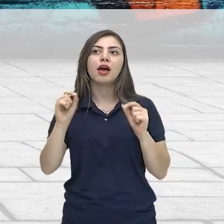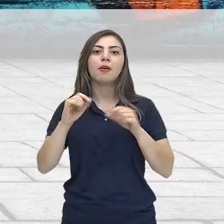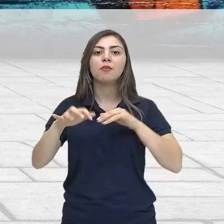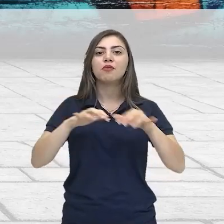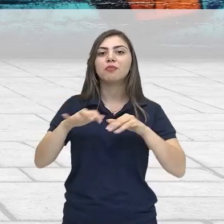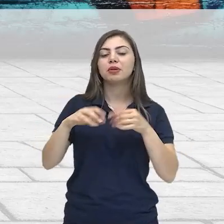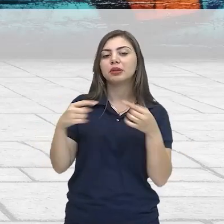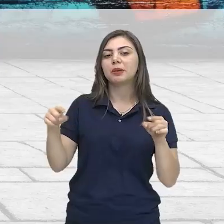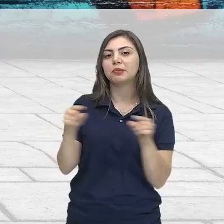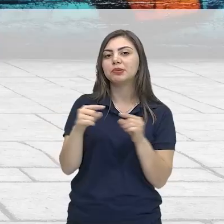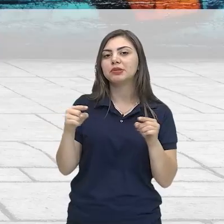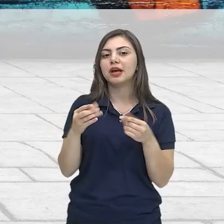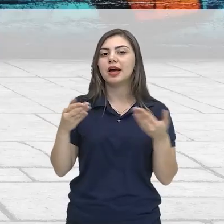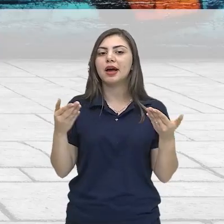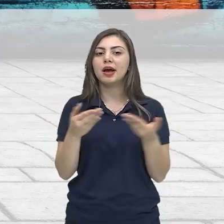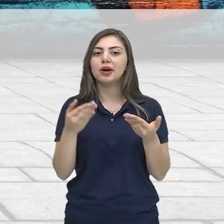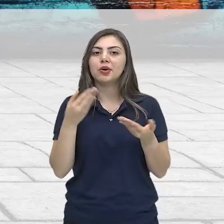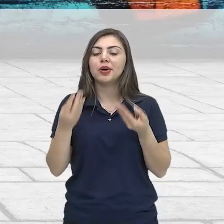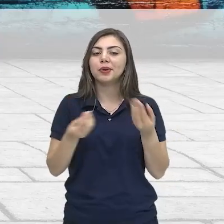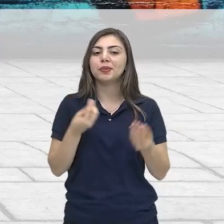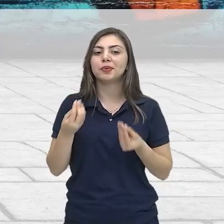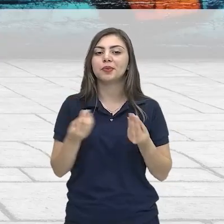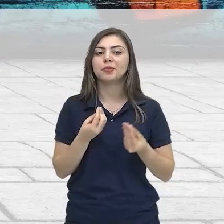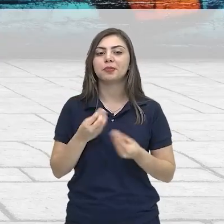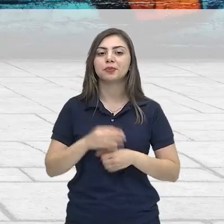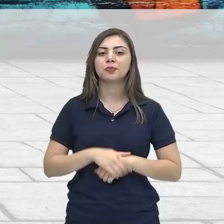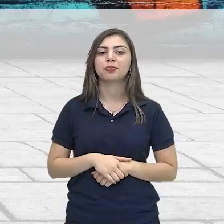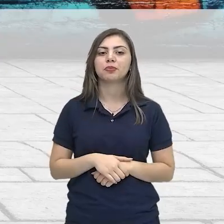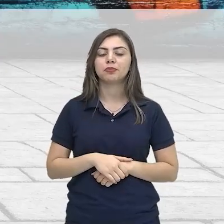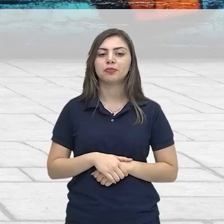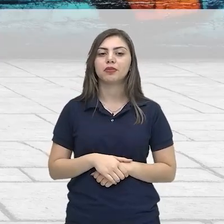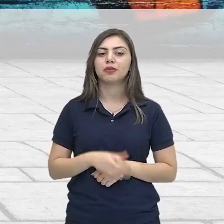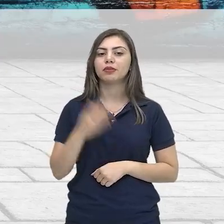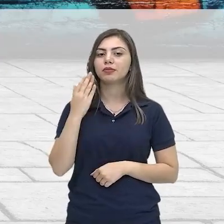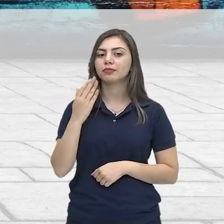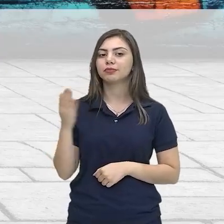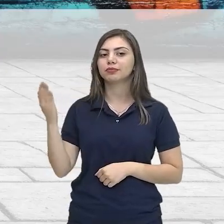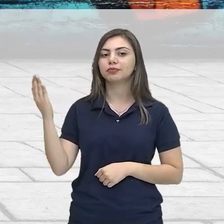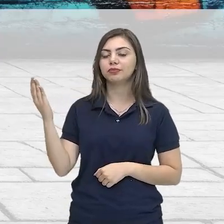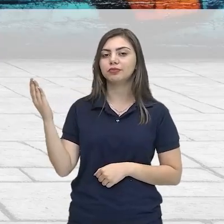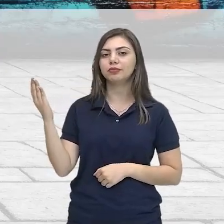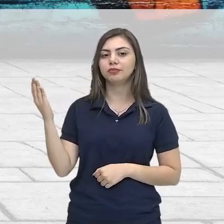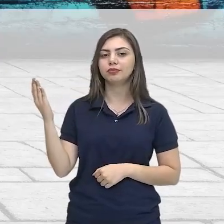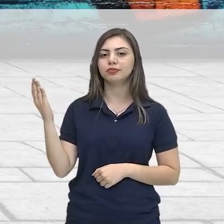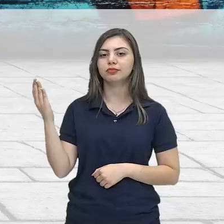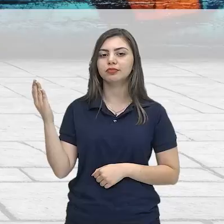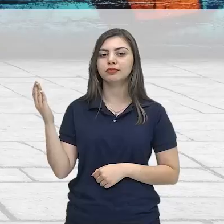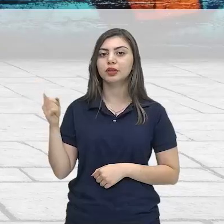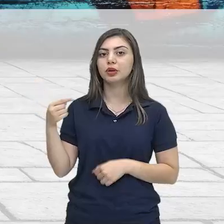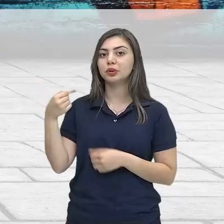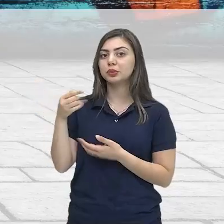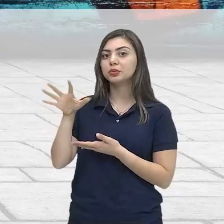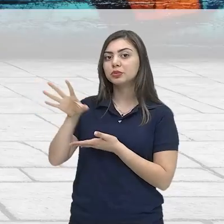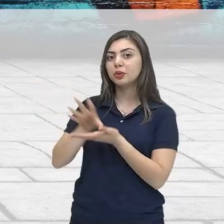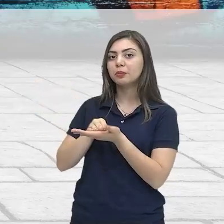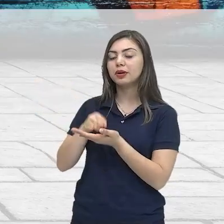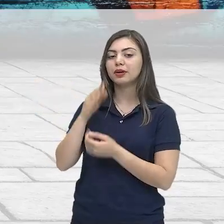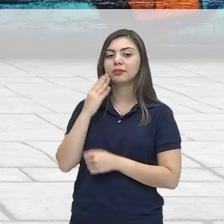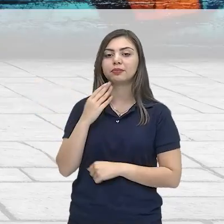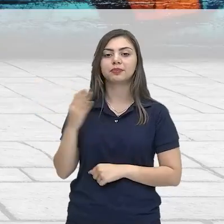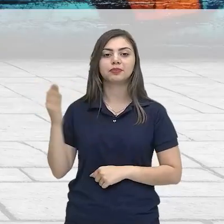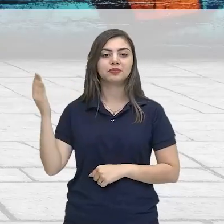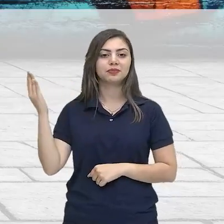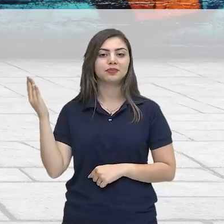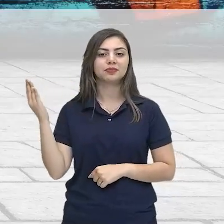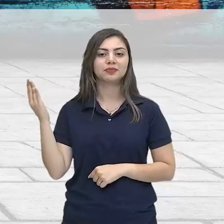Vamos fazer só um pra lá e um pra cá. Aqui, ó. Um pra lá, um pra cá. Bora lá, professora? Bora lá. Aí. Agora eu vou